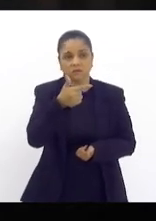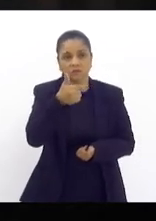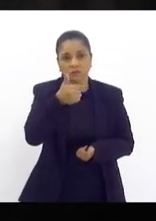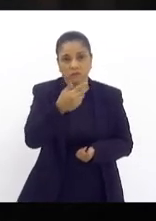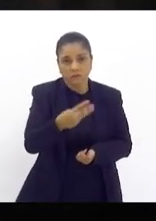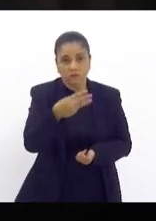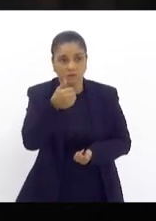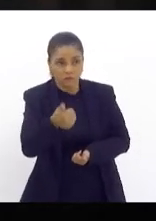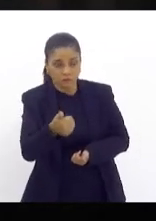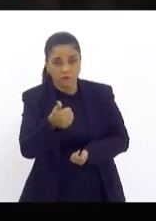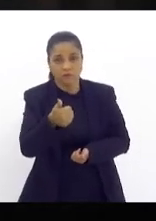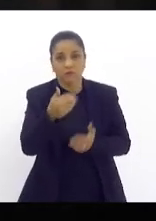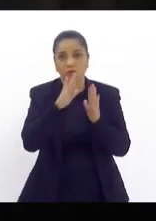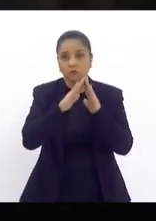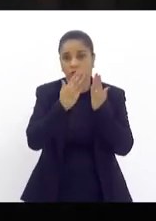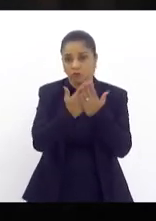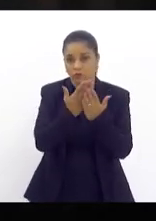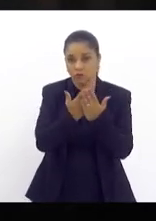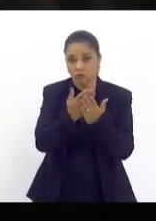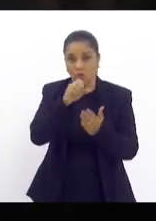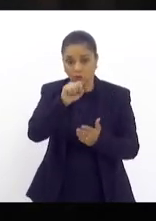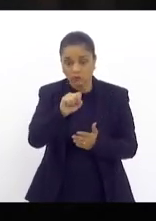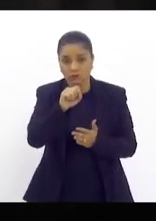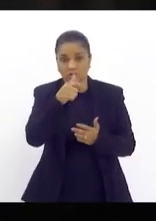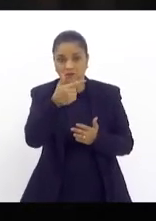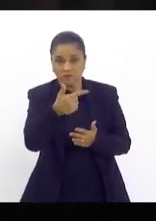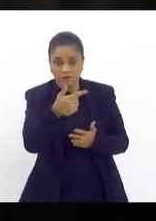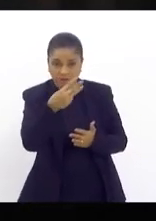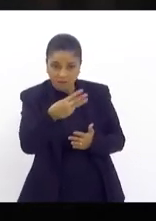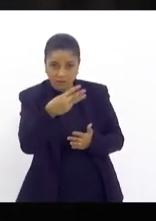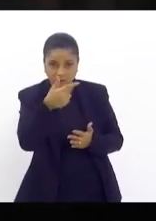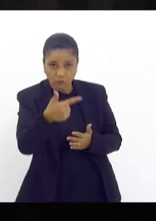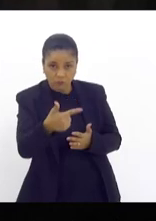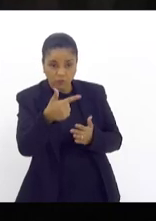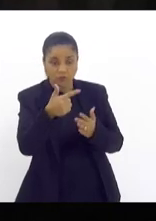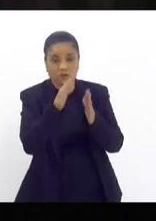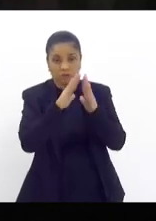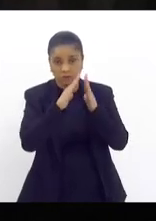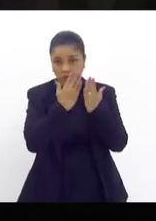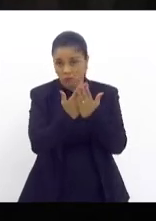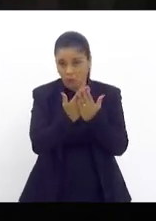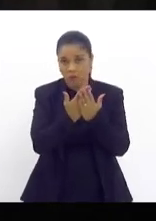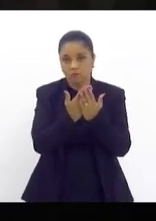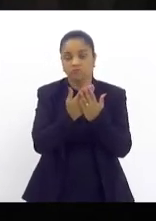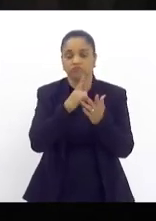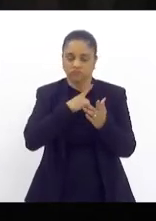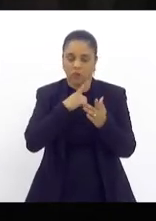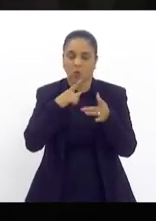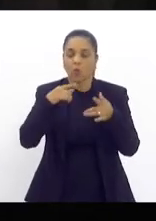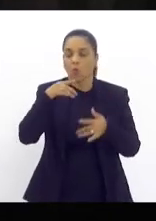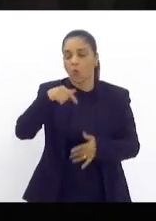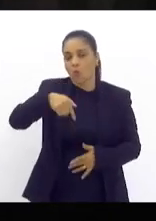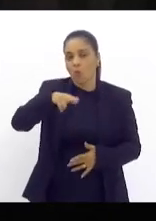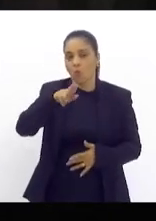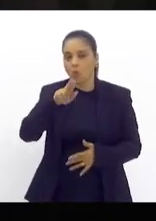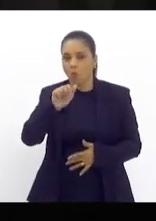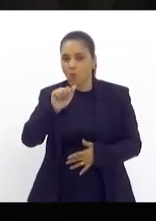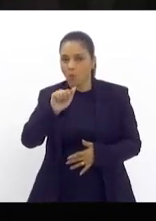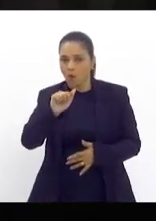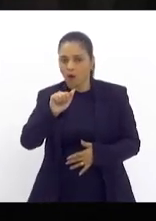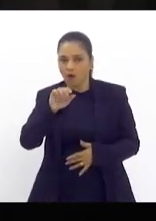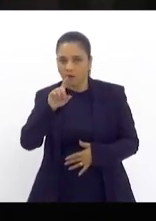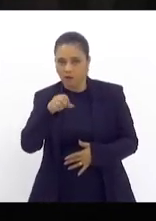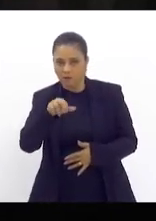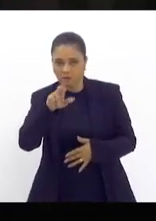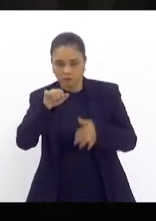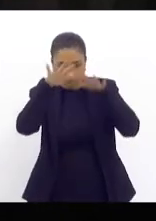E dessas, 832 possuem quadras cobertas, ou seja, 67,3% mais ou menos